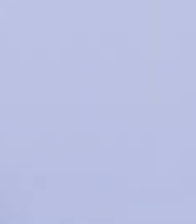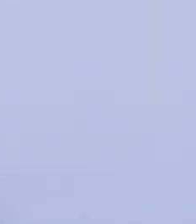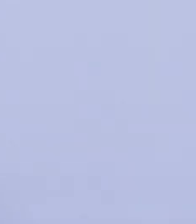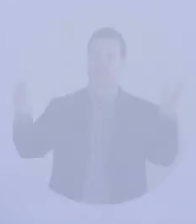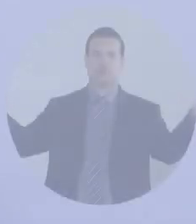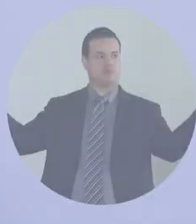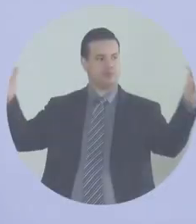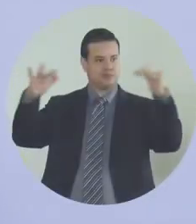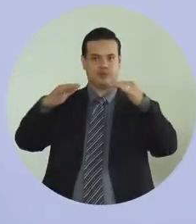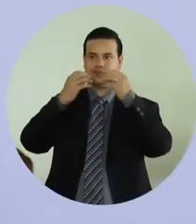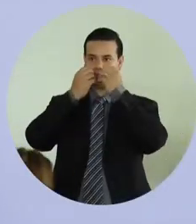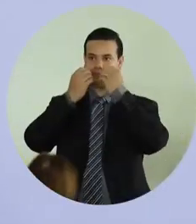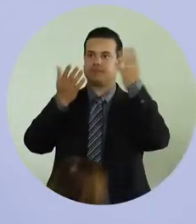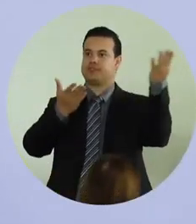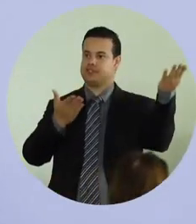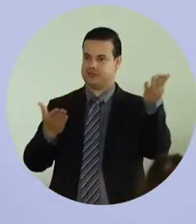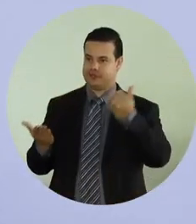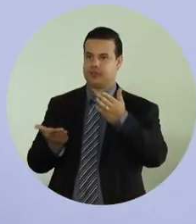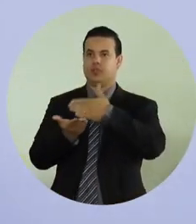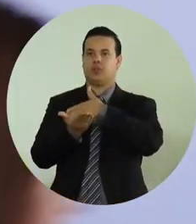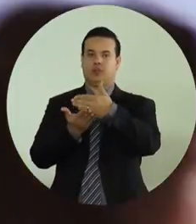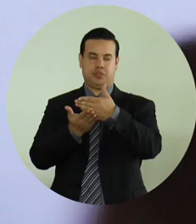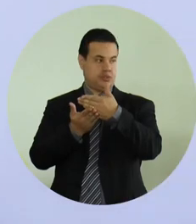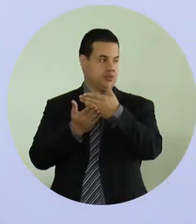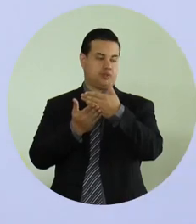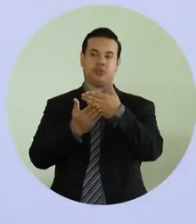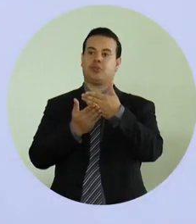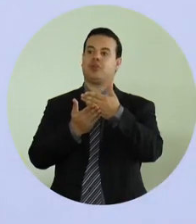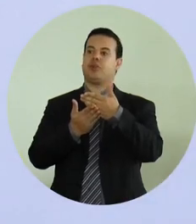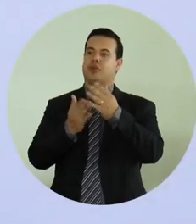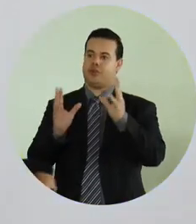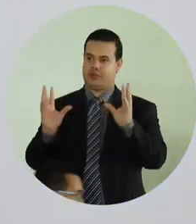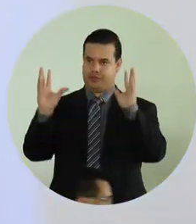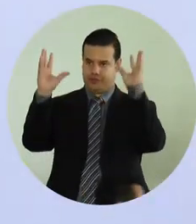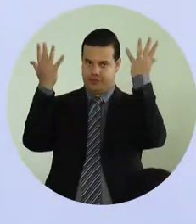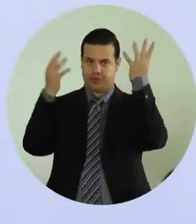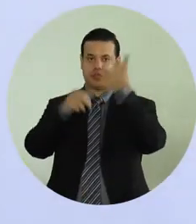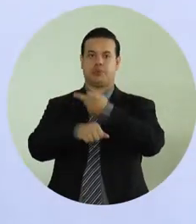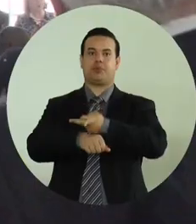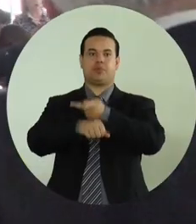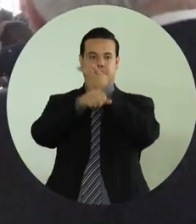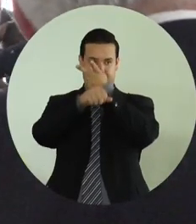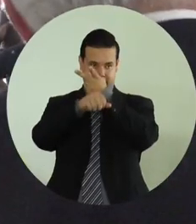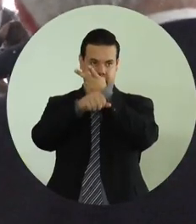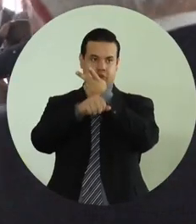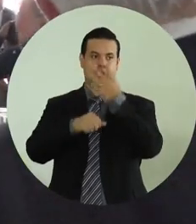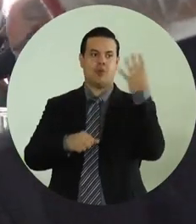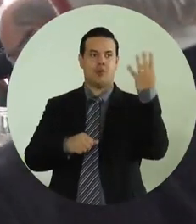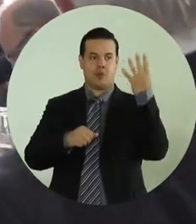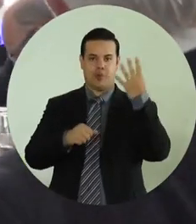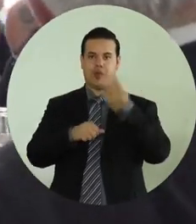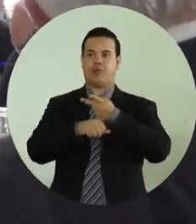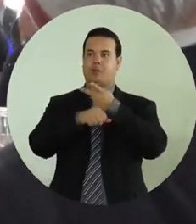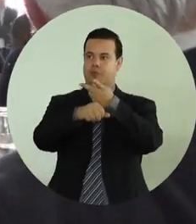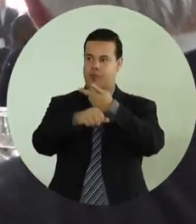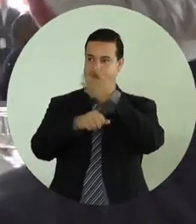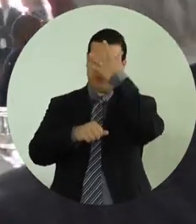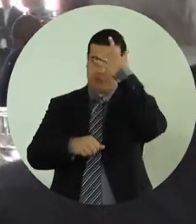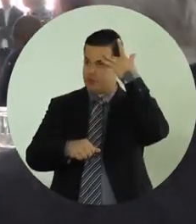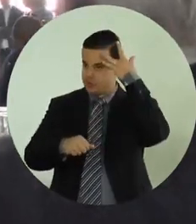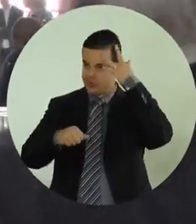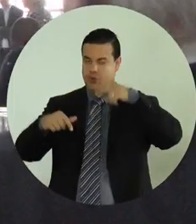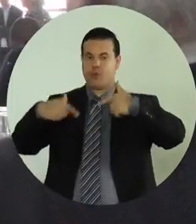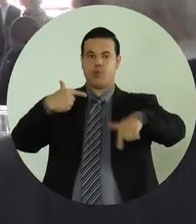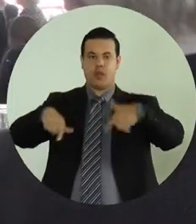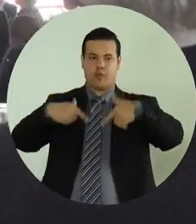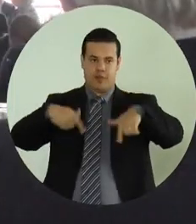dando início à cerimônia de premiação do 4º Prêmio Melhores Empresas para Trabalhadores com Deficiência, gostaríamos